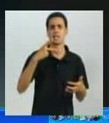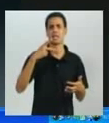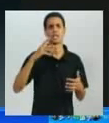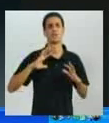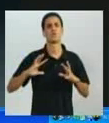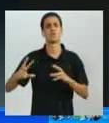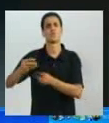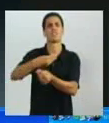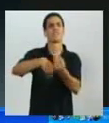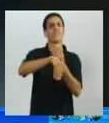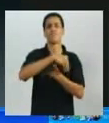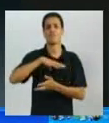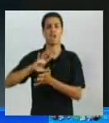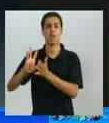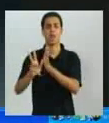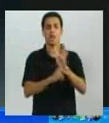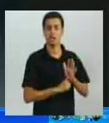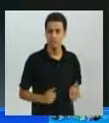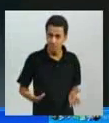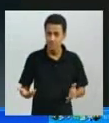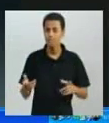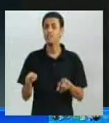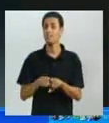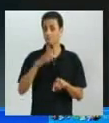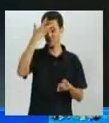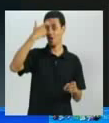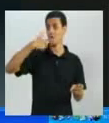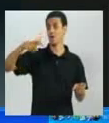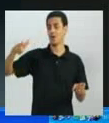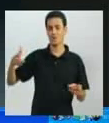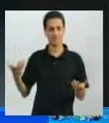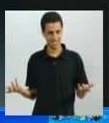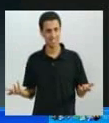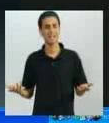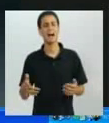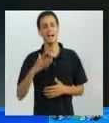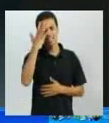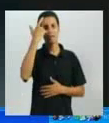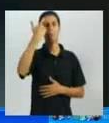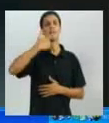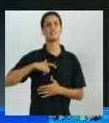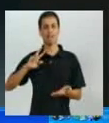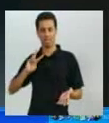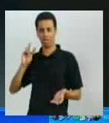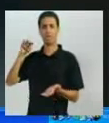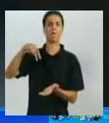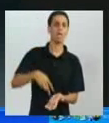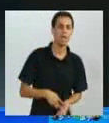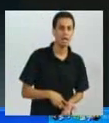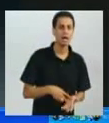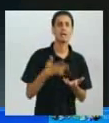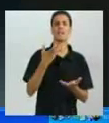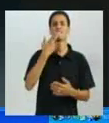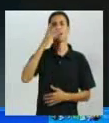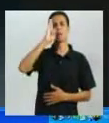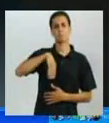todo mundo ali envolvido nessas corrupções. Sem contar as figuras. Aí esses caras vêm para a tribuna querer falar mal